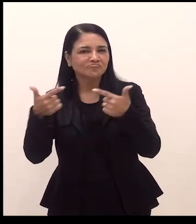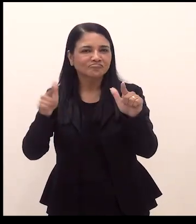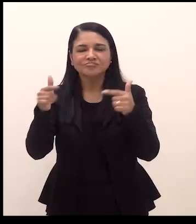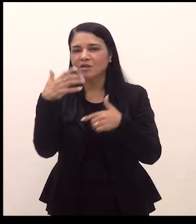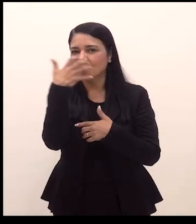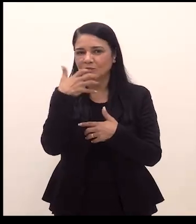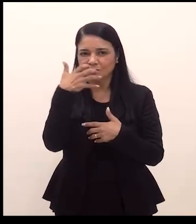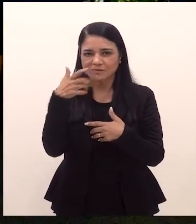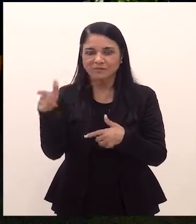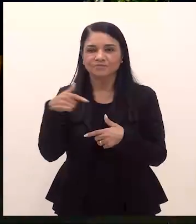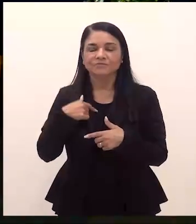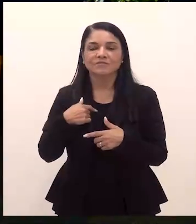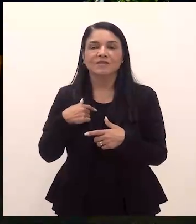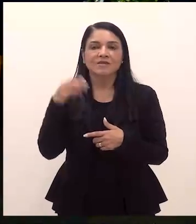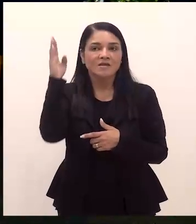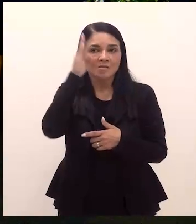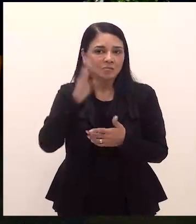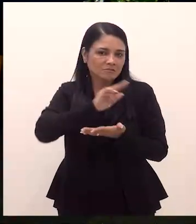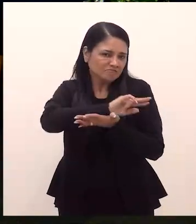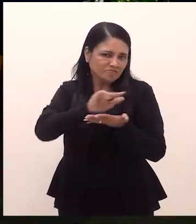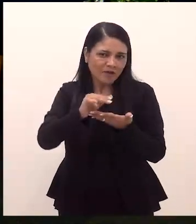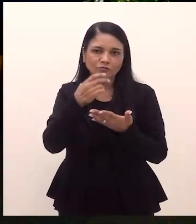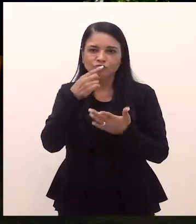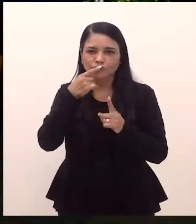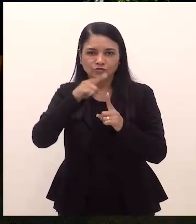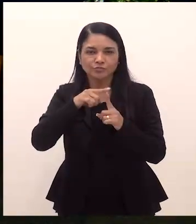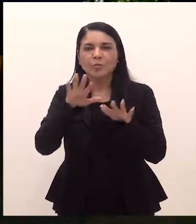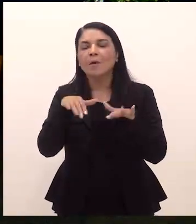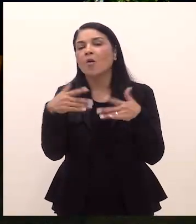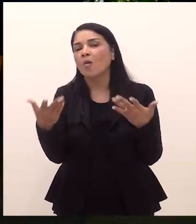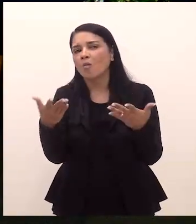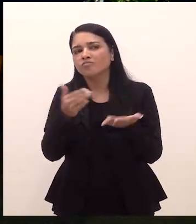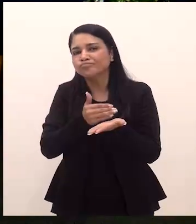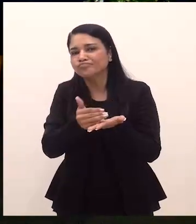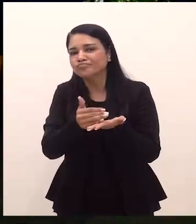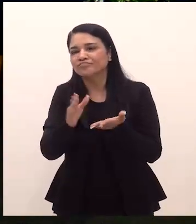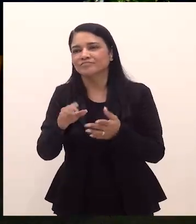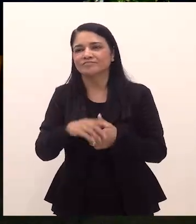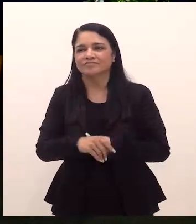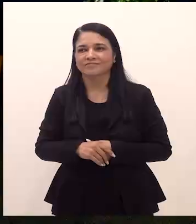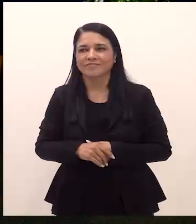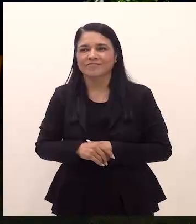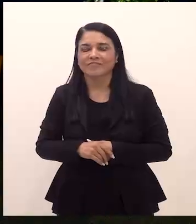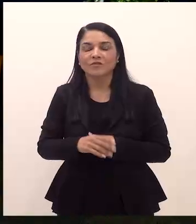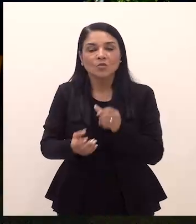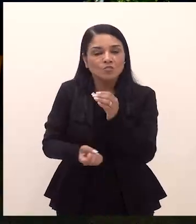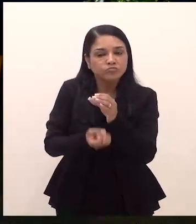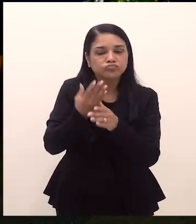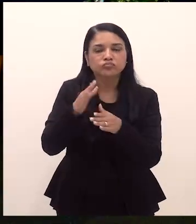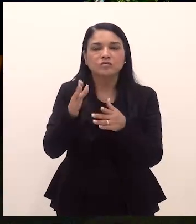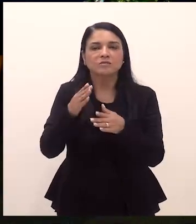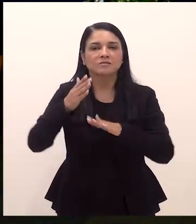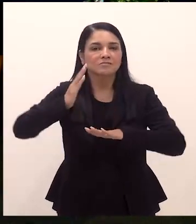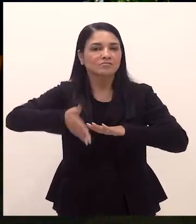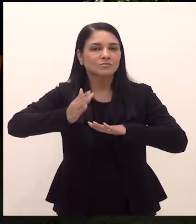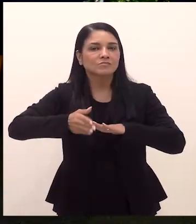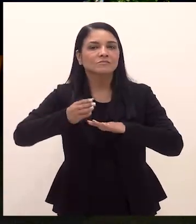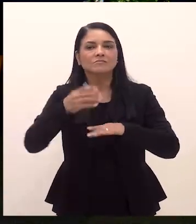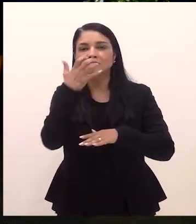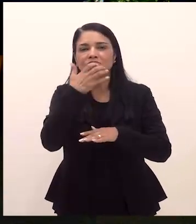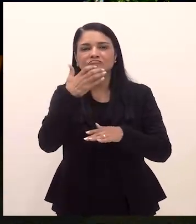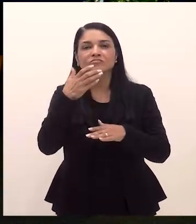coisas. A música brasileira é muito eclética, mas você acha que ela bebe em que fonte? Sobretudo a música